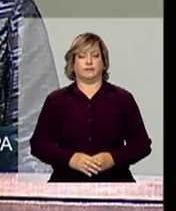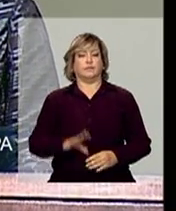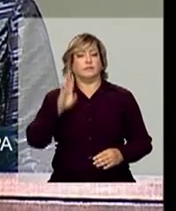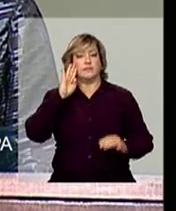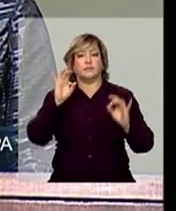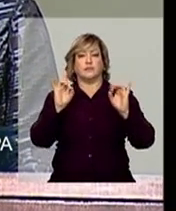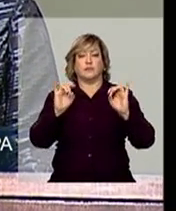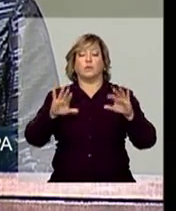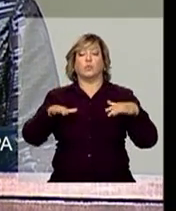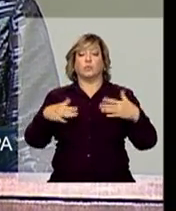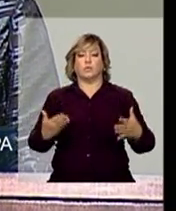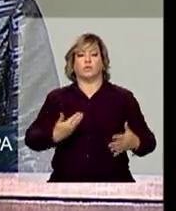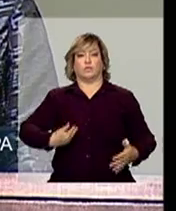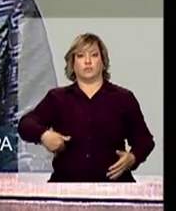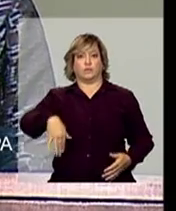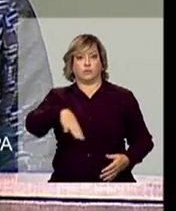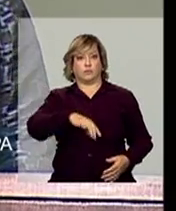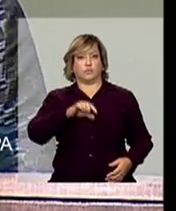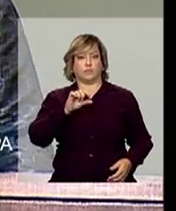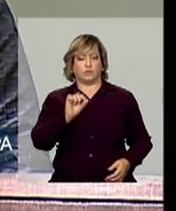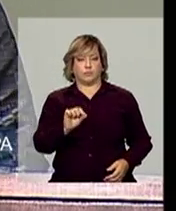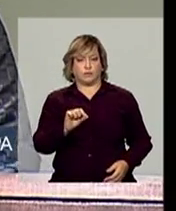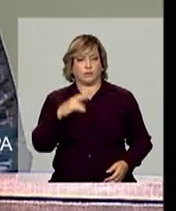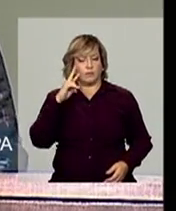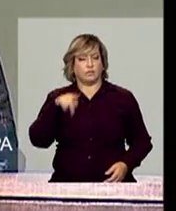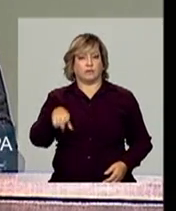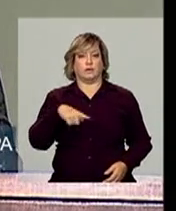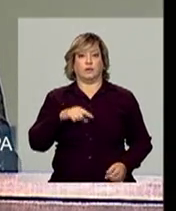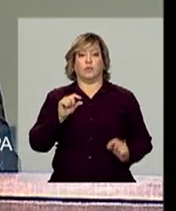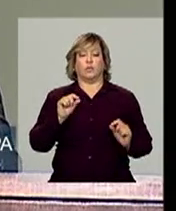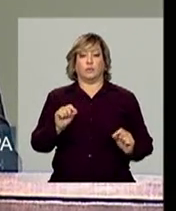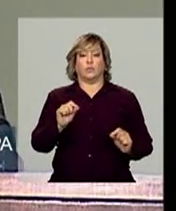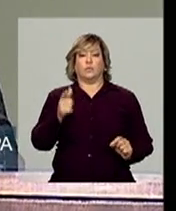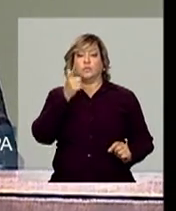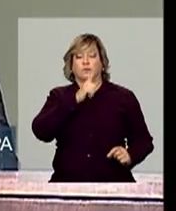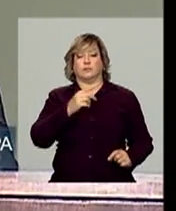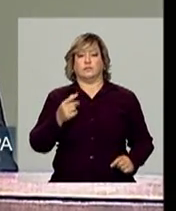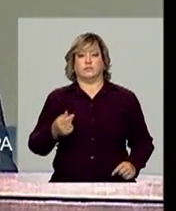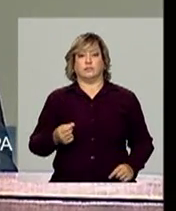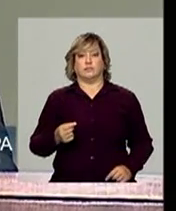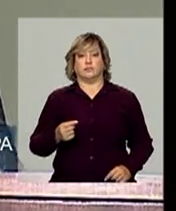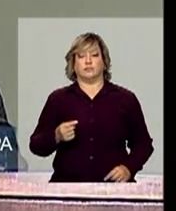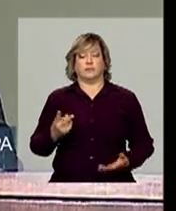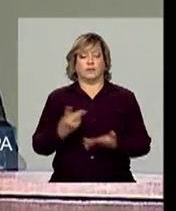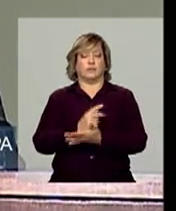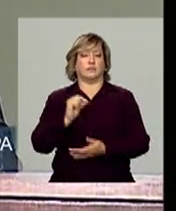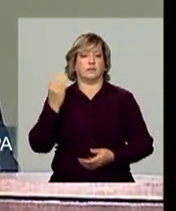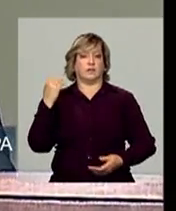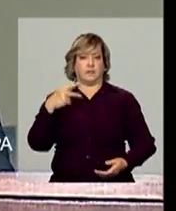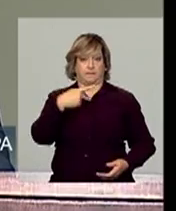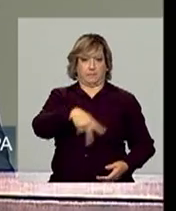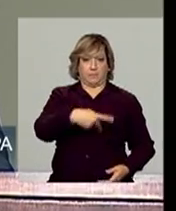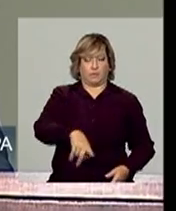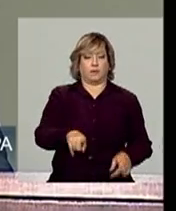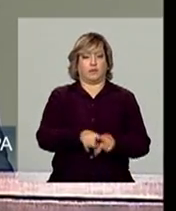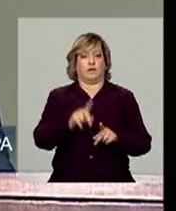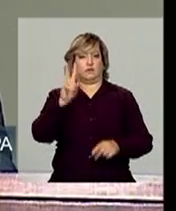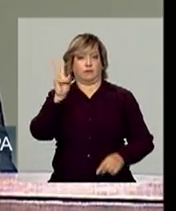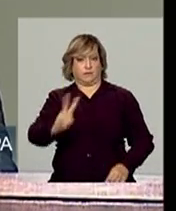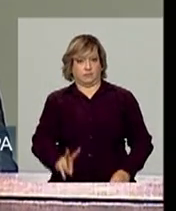quando consideramos o acontecido no Paraguai e na Venezuela.